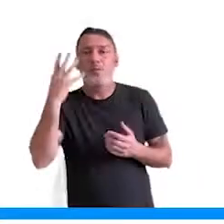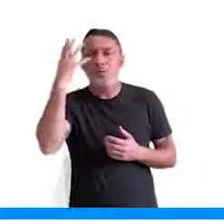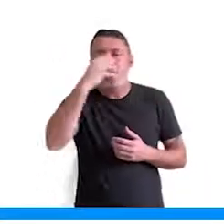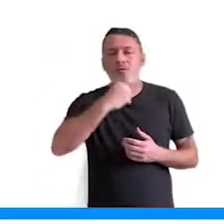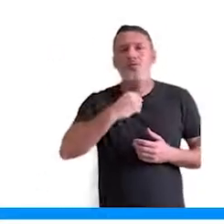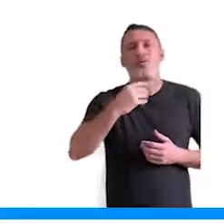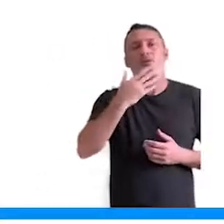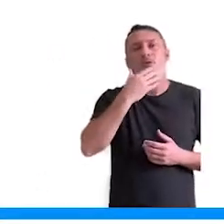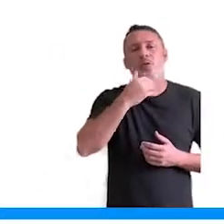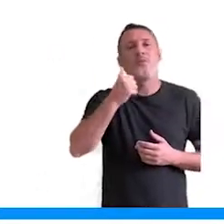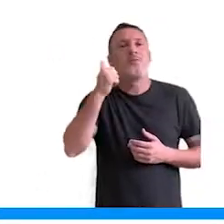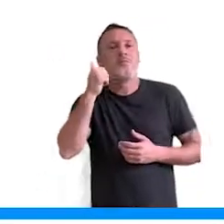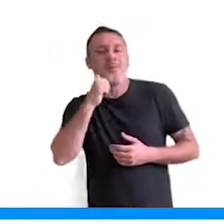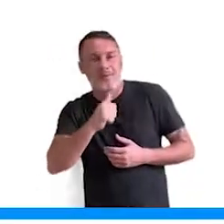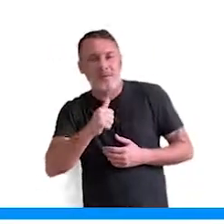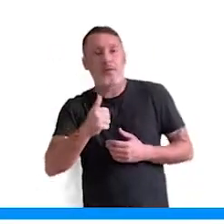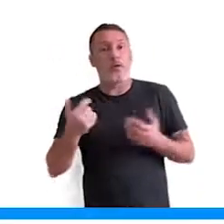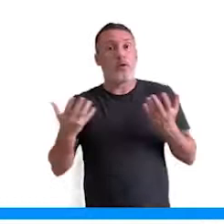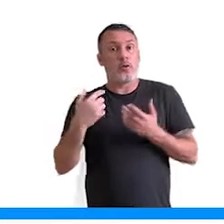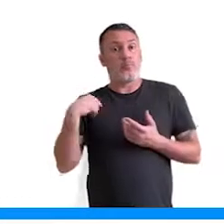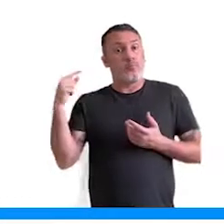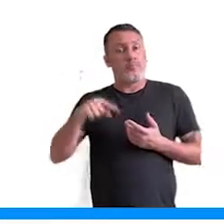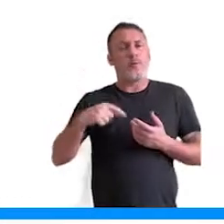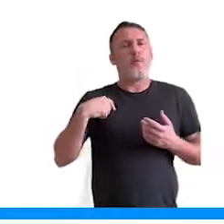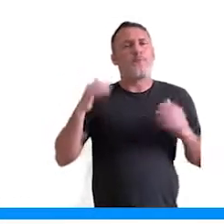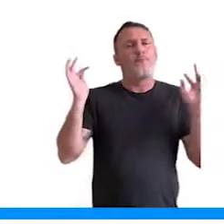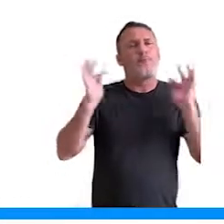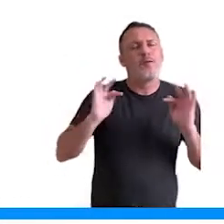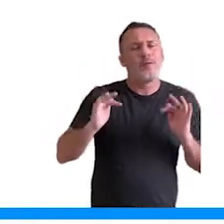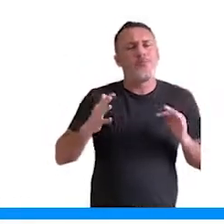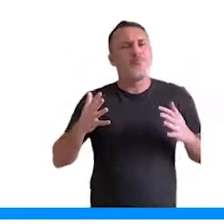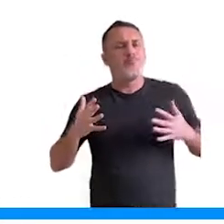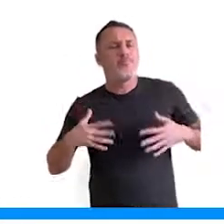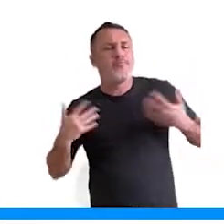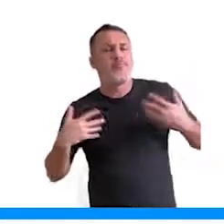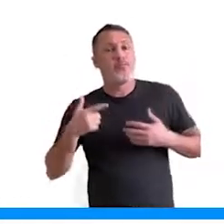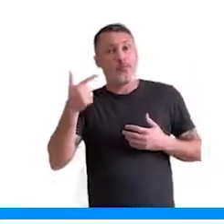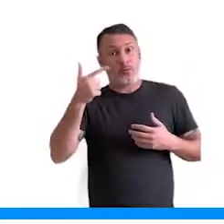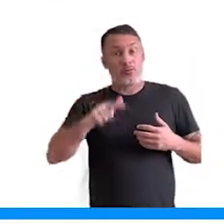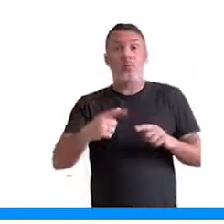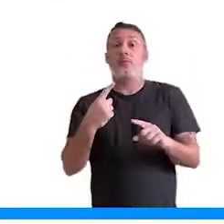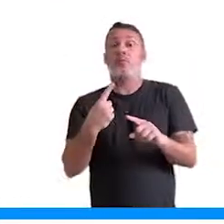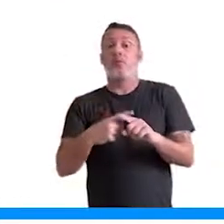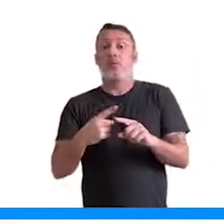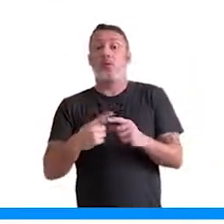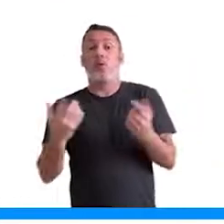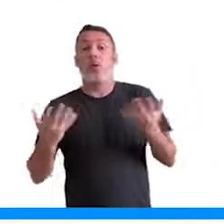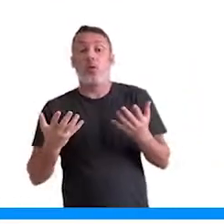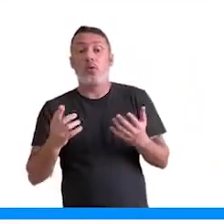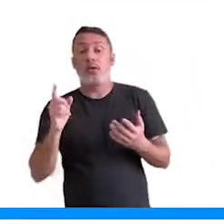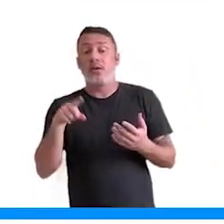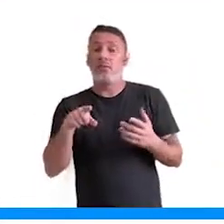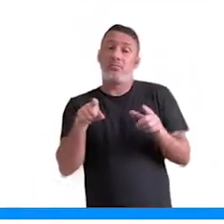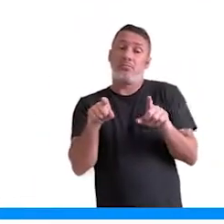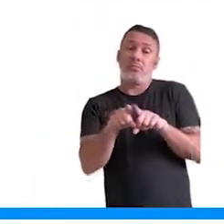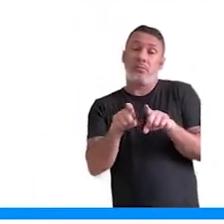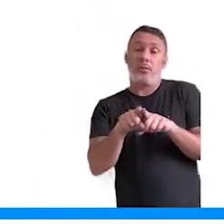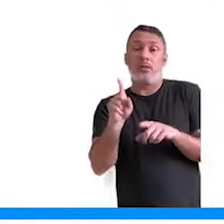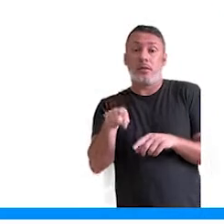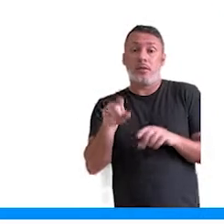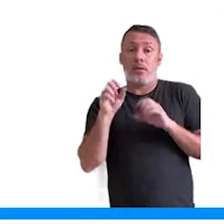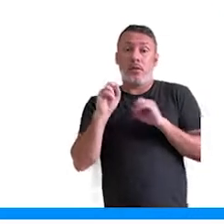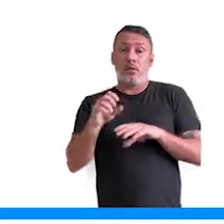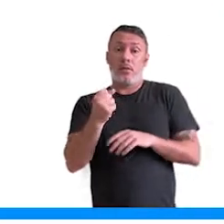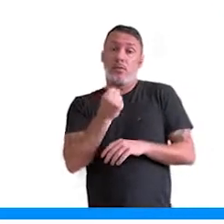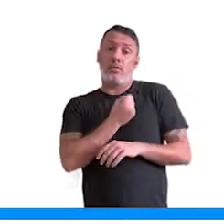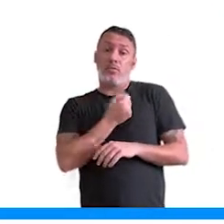Hola, guapos y guapas, bonitos y bonitas. Estoy muy contenta y muy triste a la vez porque hoy es nuestra clase de